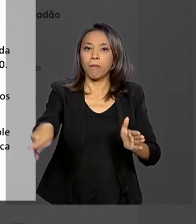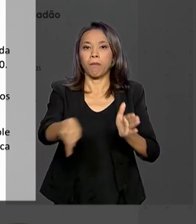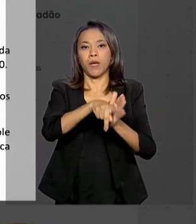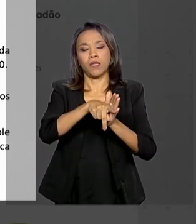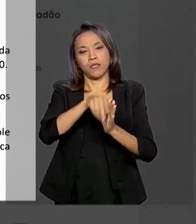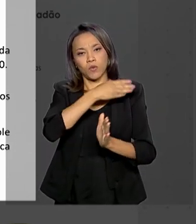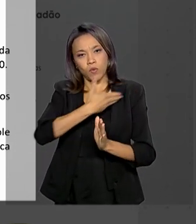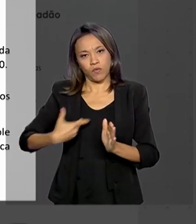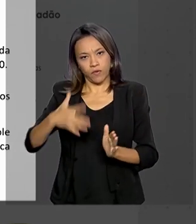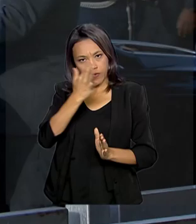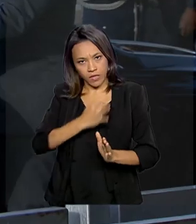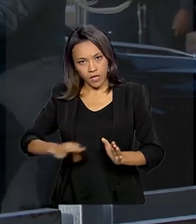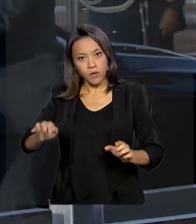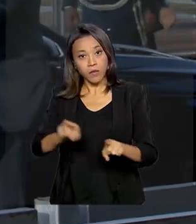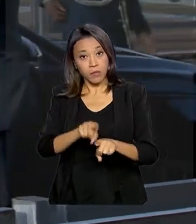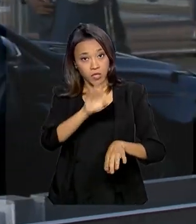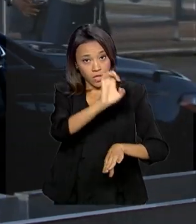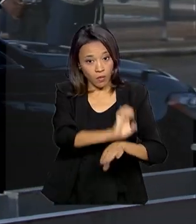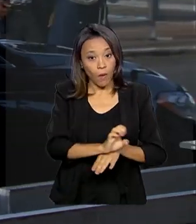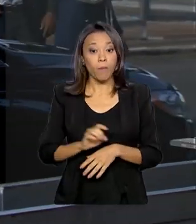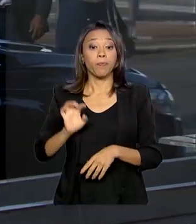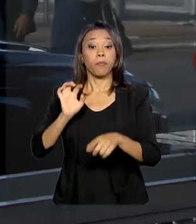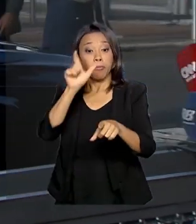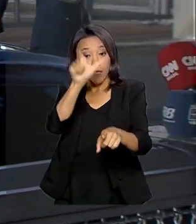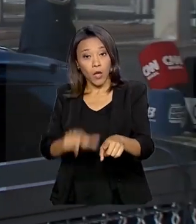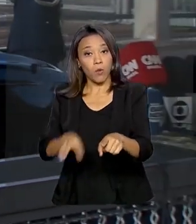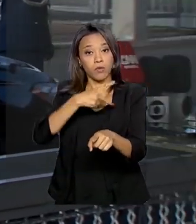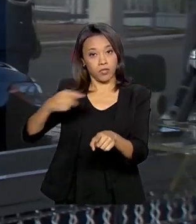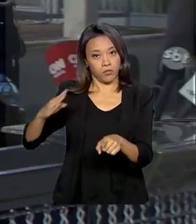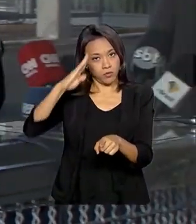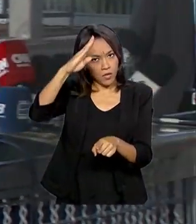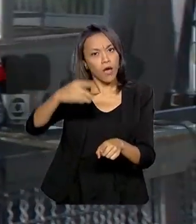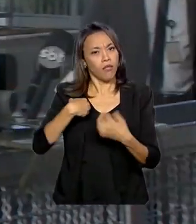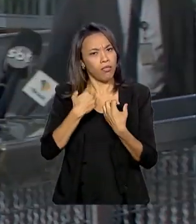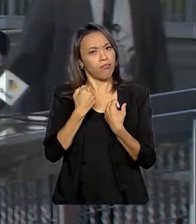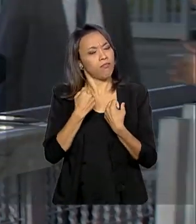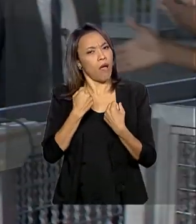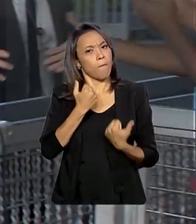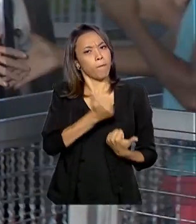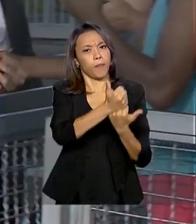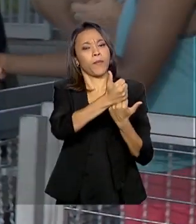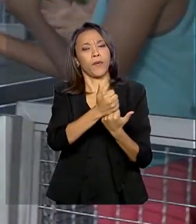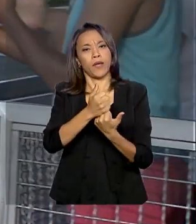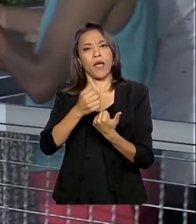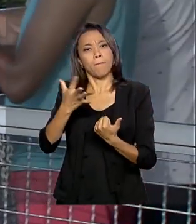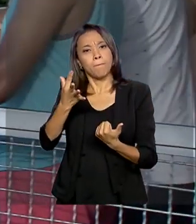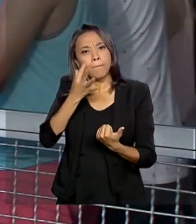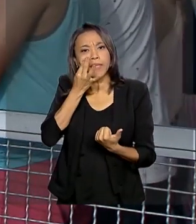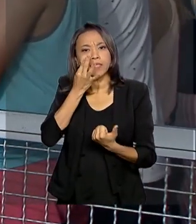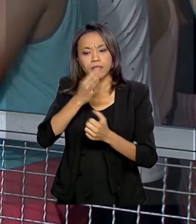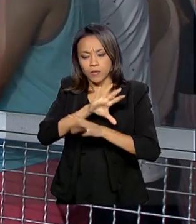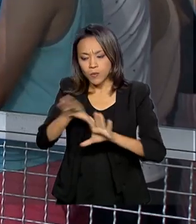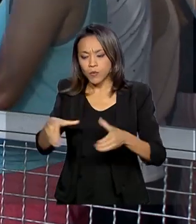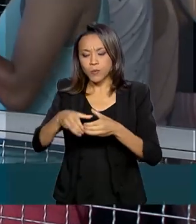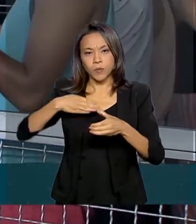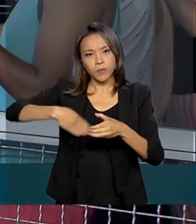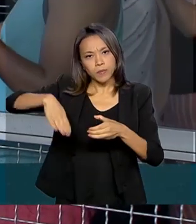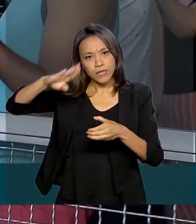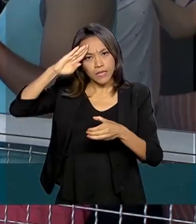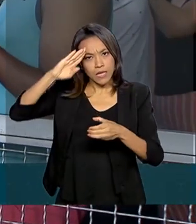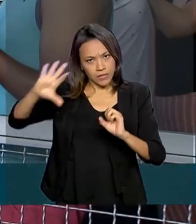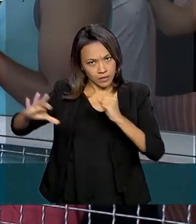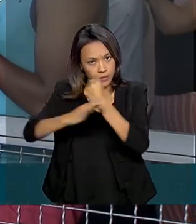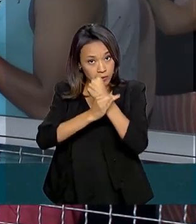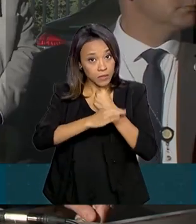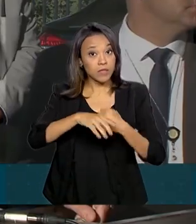federais e estaduais. O presidente defendeu a presença das Forças Armadas e pediu garantia jurídica aos militares que vão